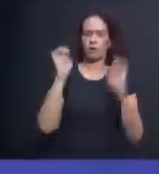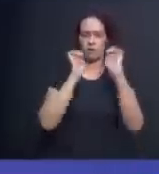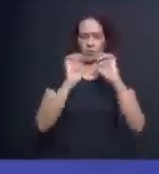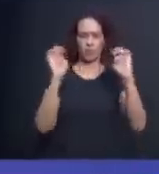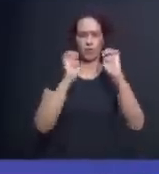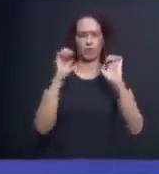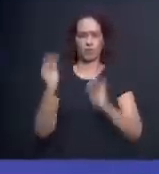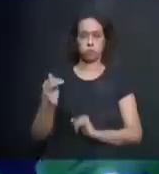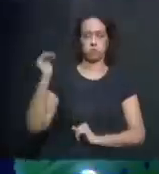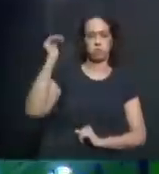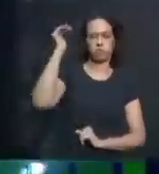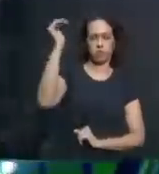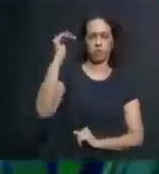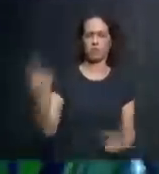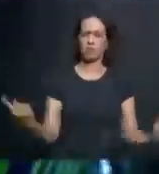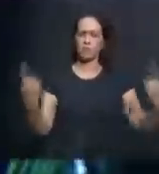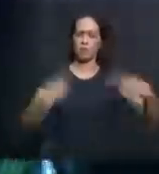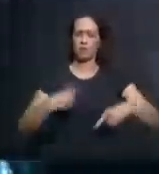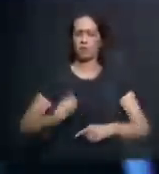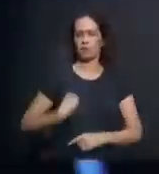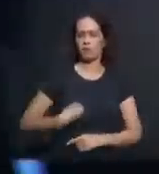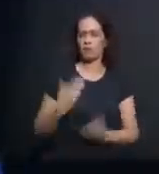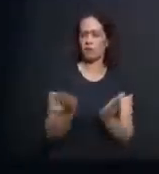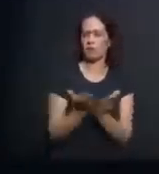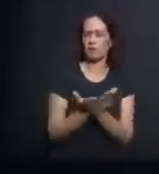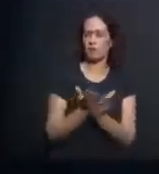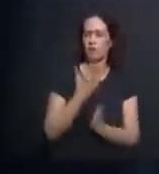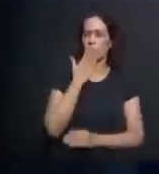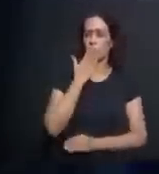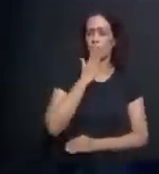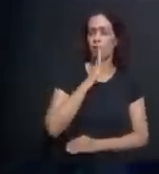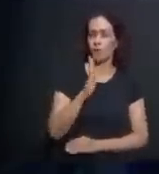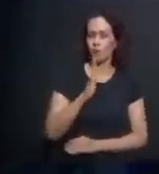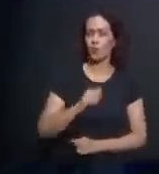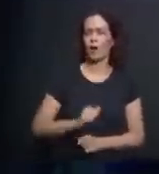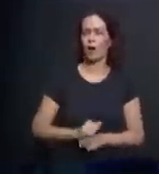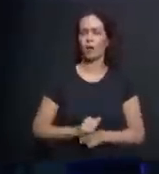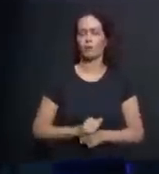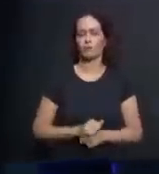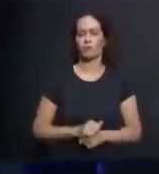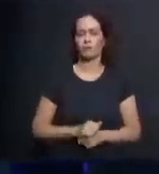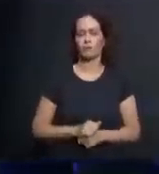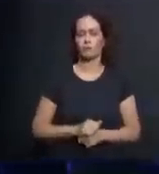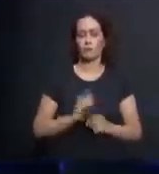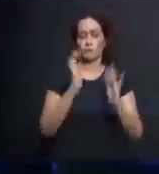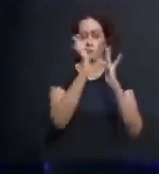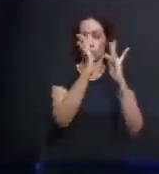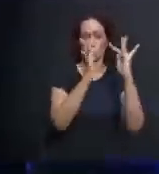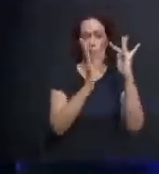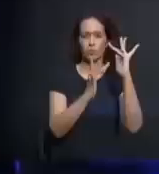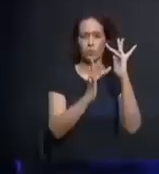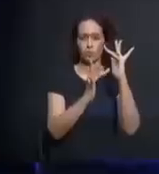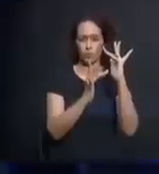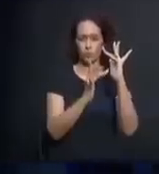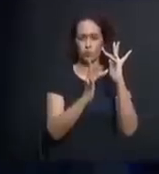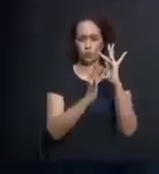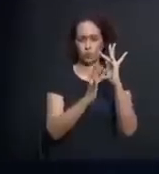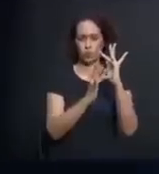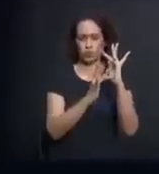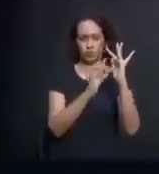é o desafio da vida cristã? Descobrir qual pedacinho desses dele que ele plantou em